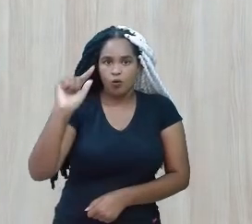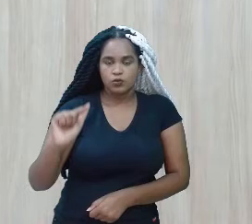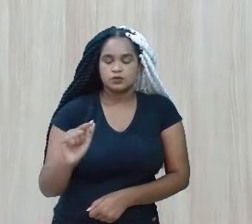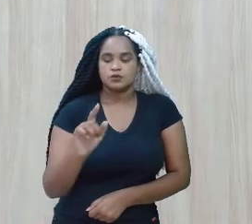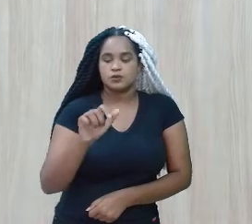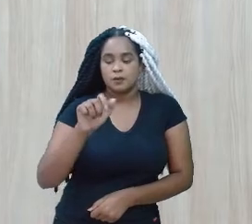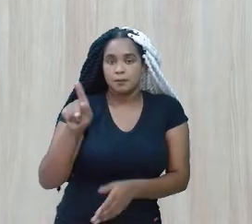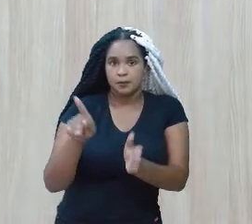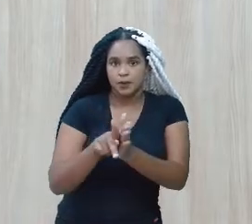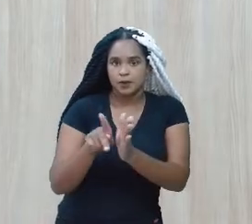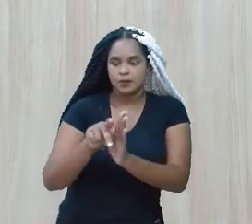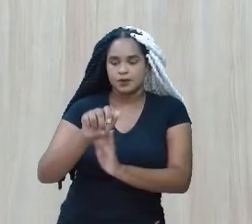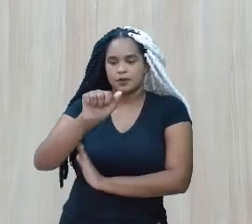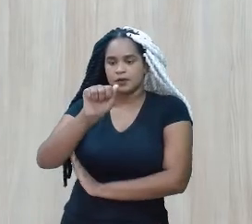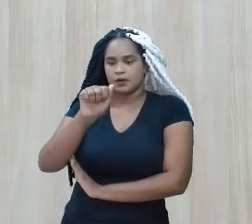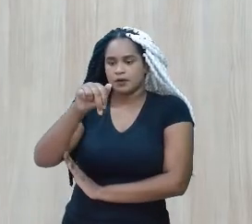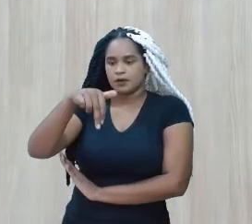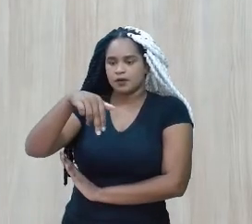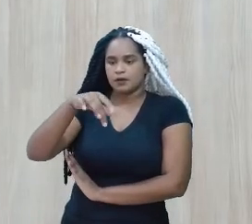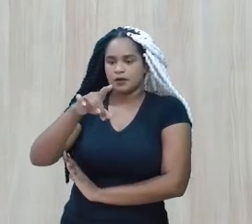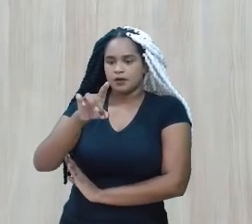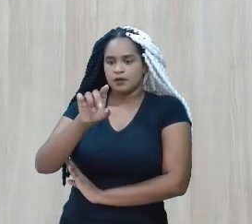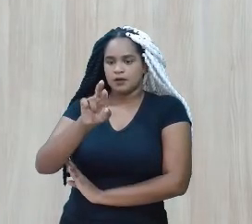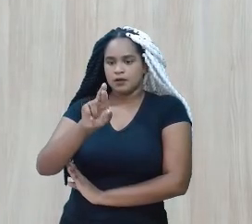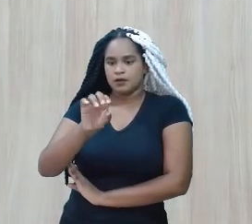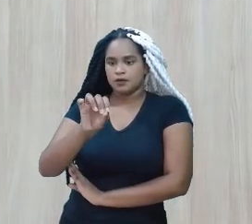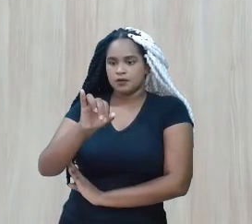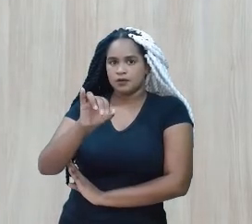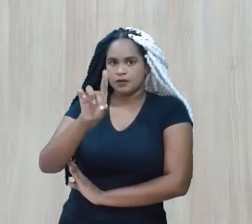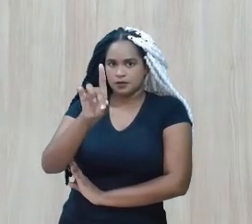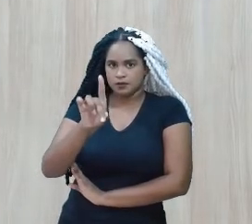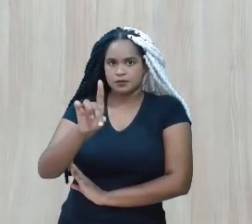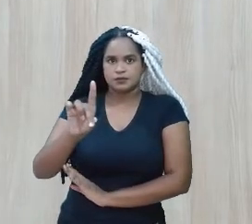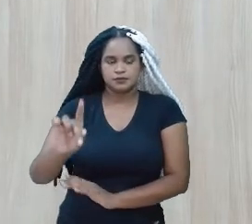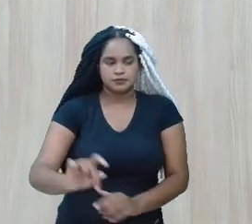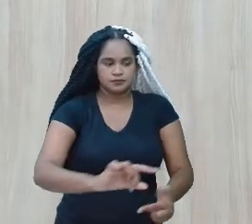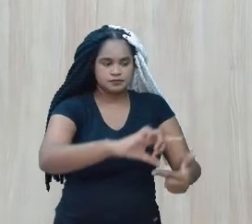para aqueles aparelhos que são Android.